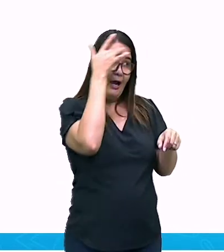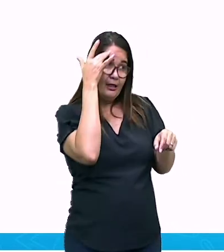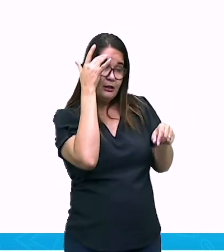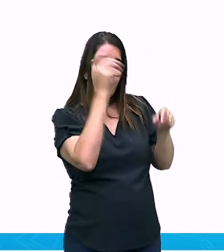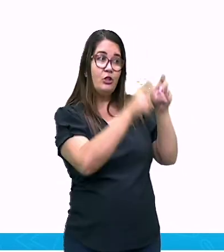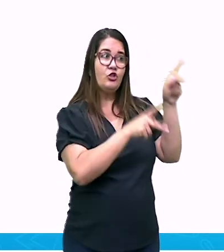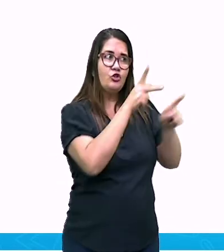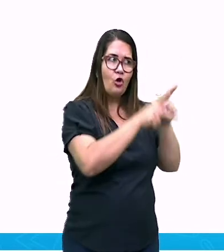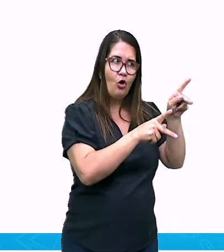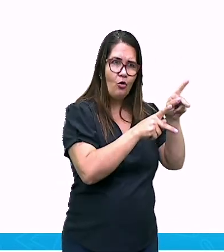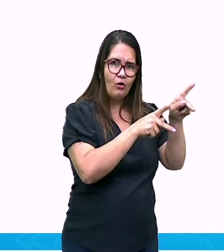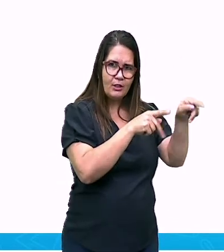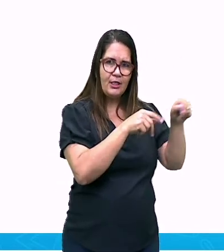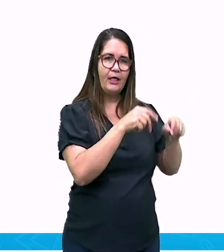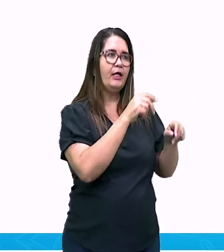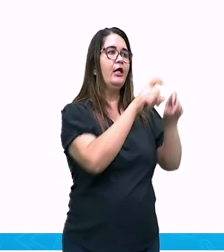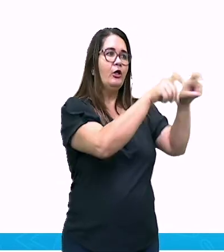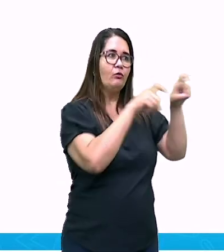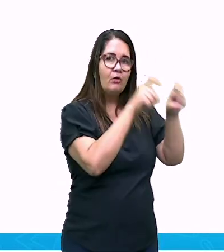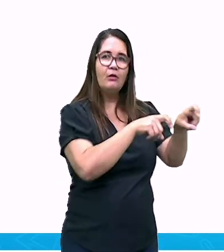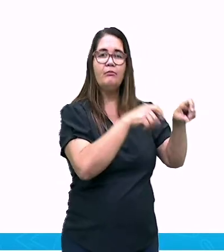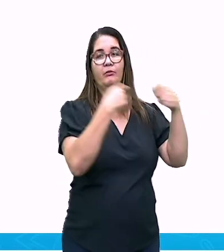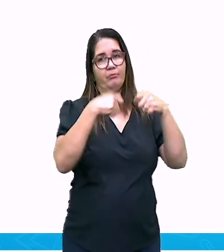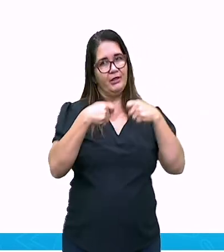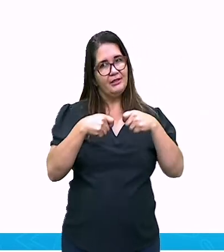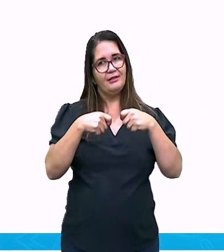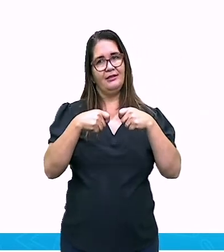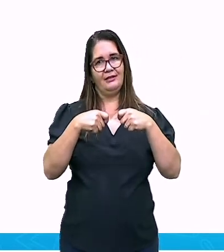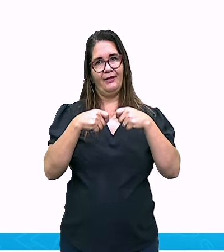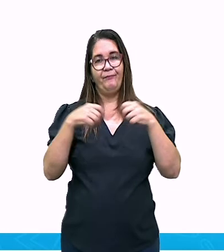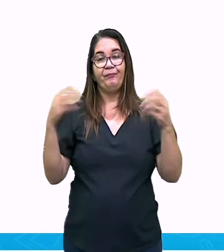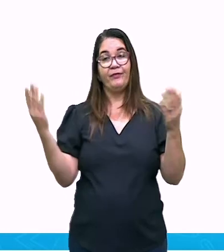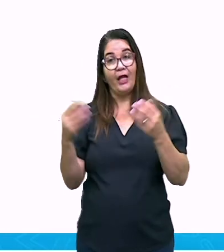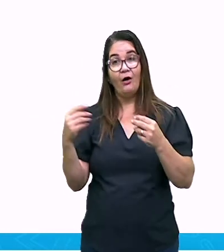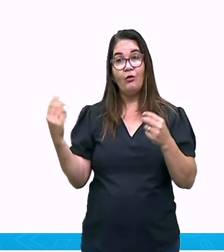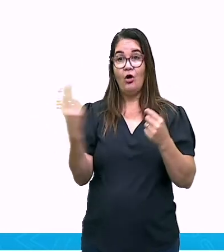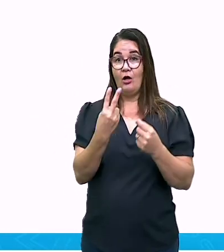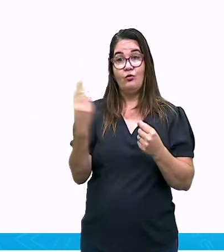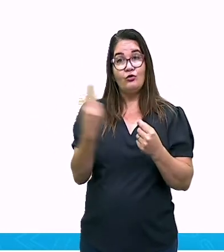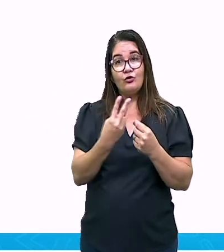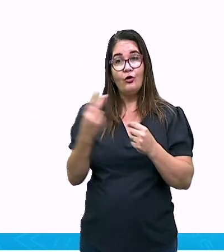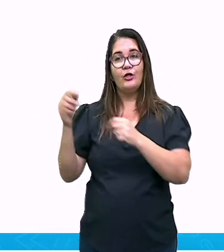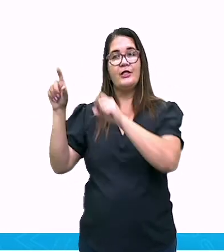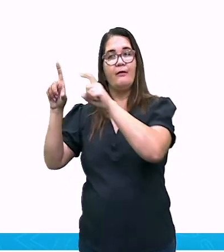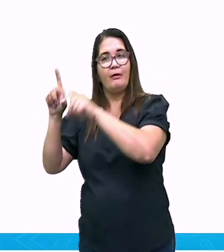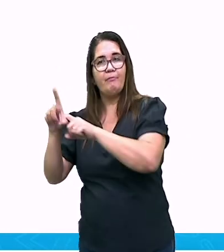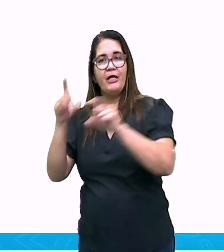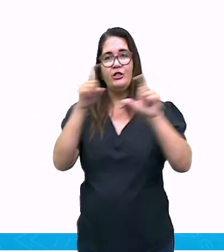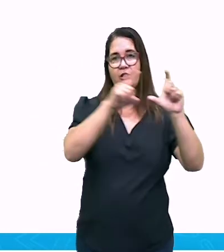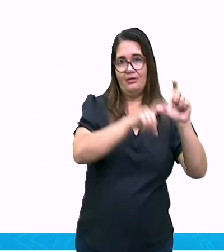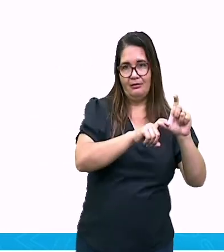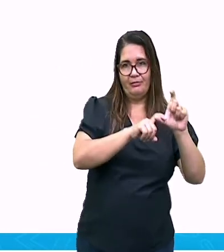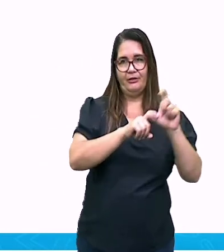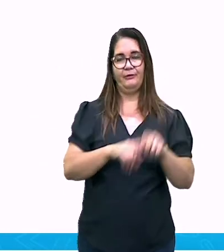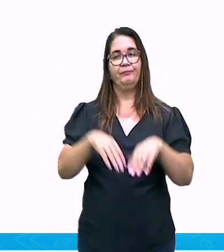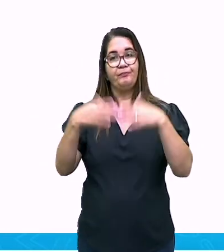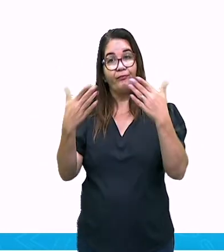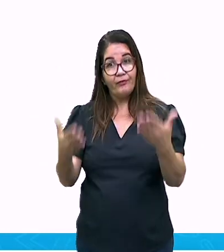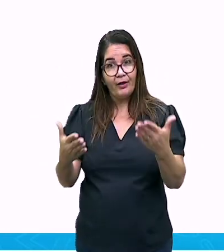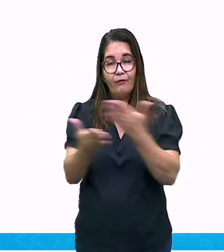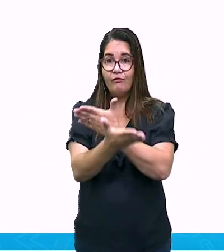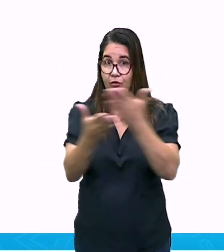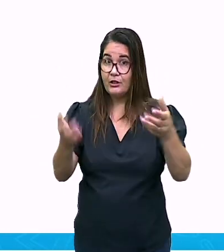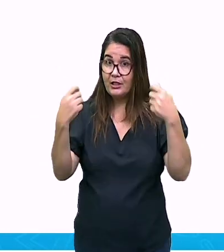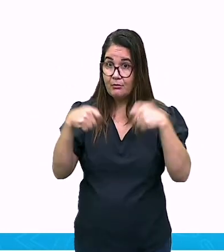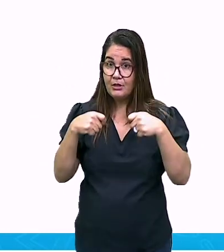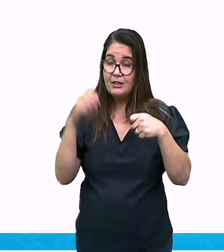as anotações. Você pode estar depois voltando e assistindo essa aula novamente, revendo esses conceitos que nós